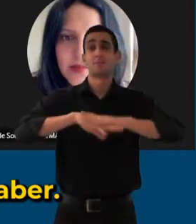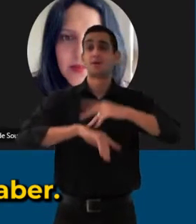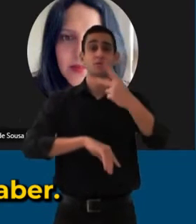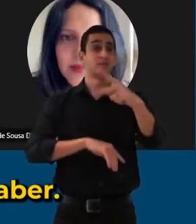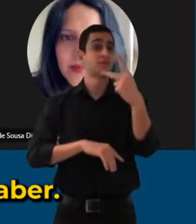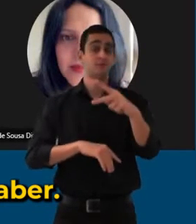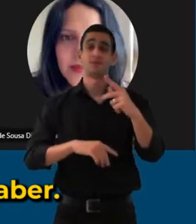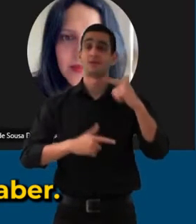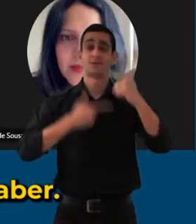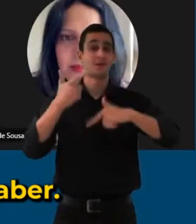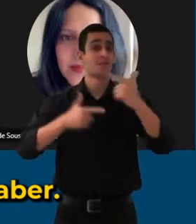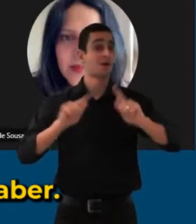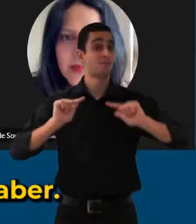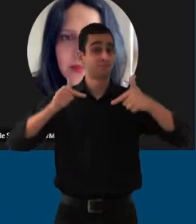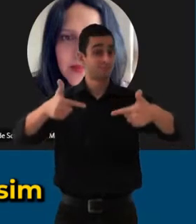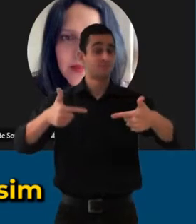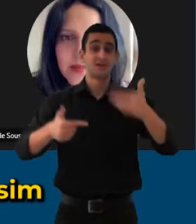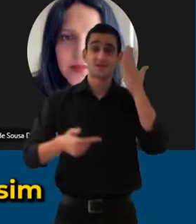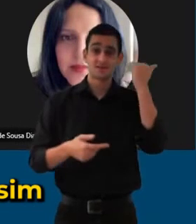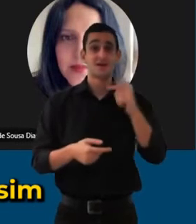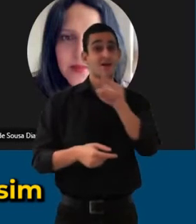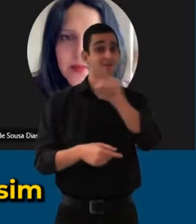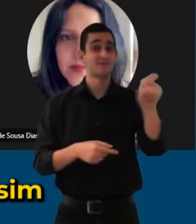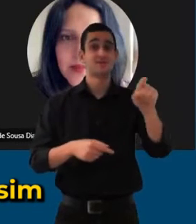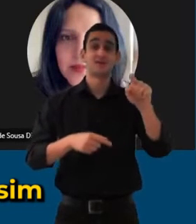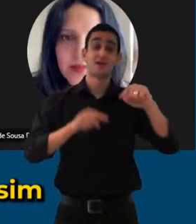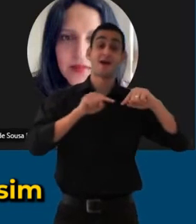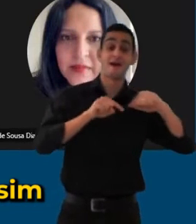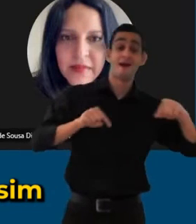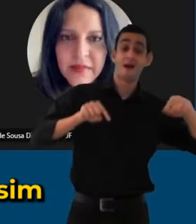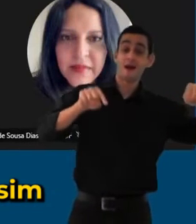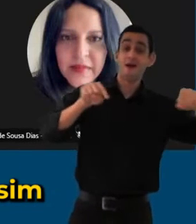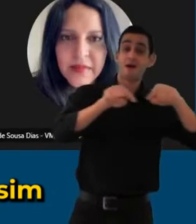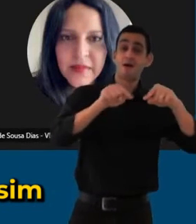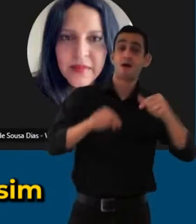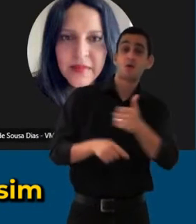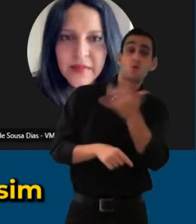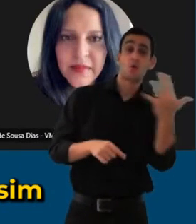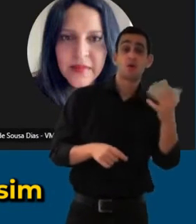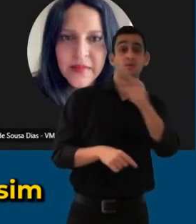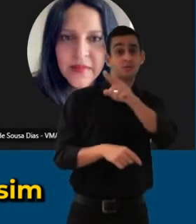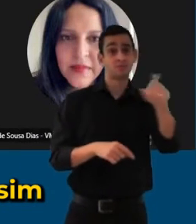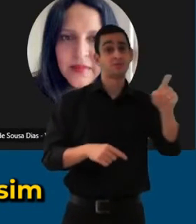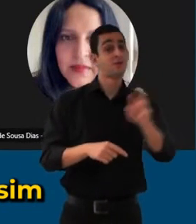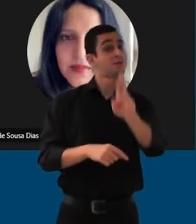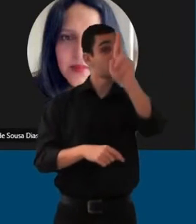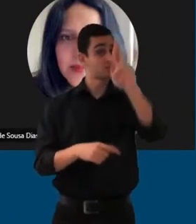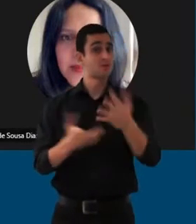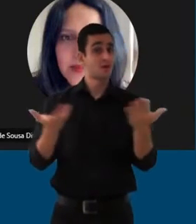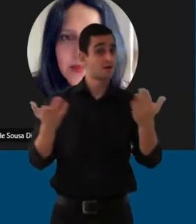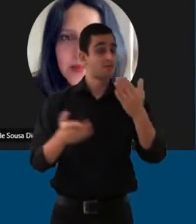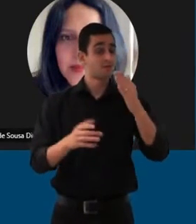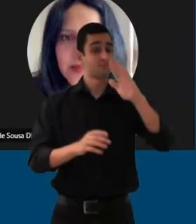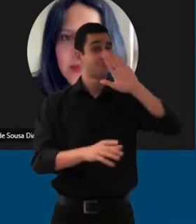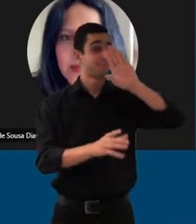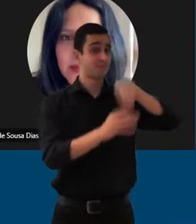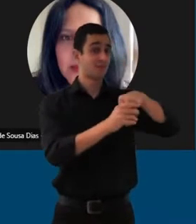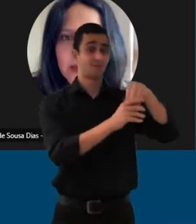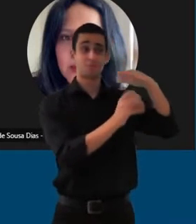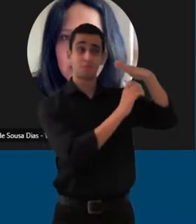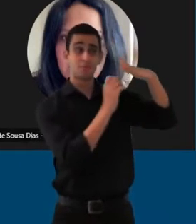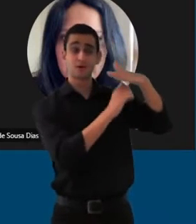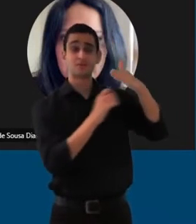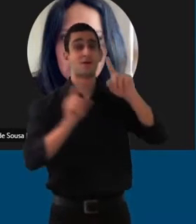feijão com arroz de mineração, é saber a área de mineração, é o básico. Então, assim, a